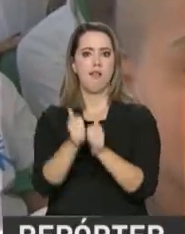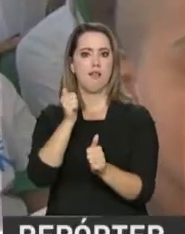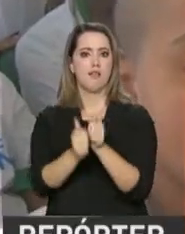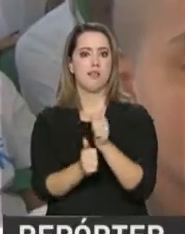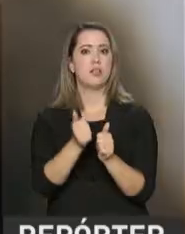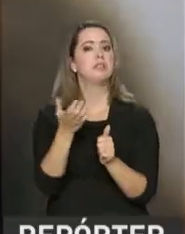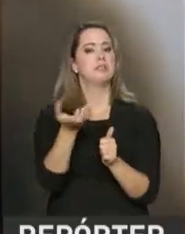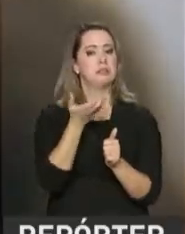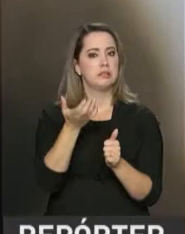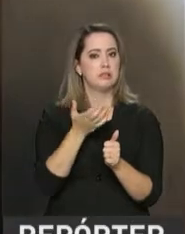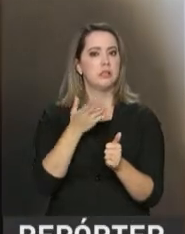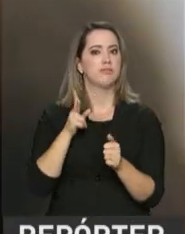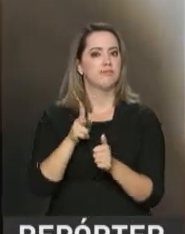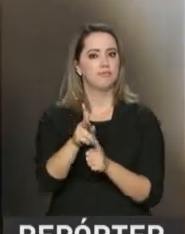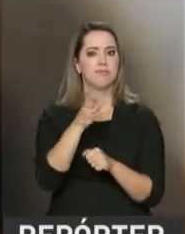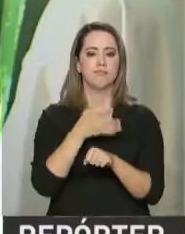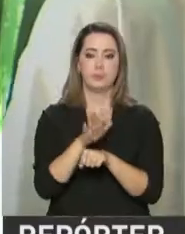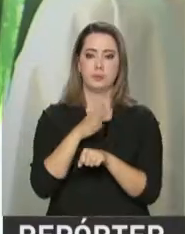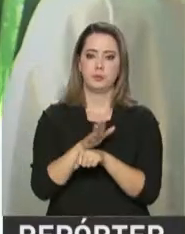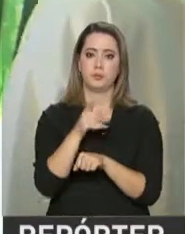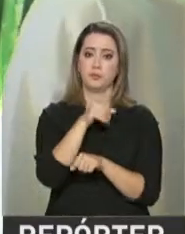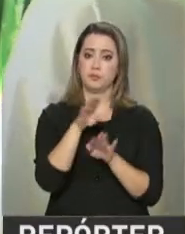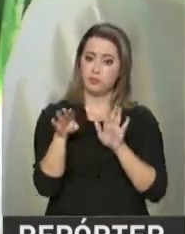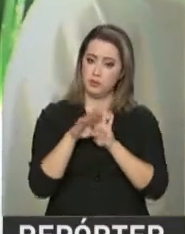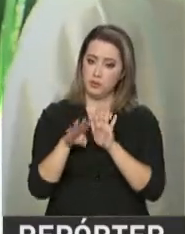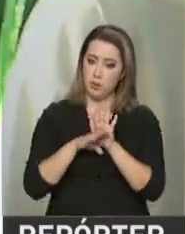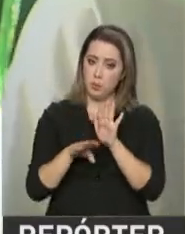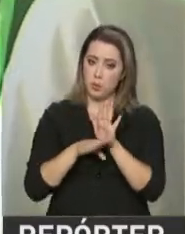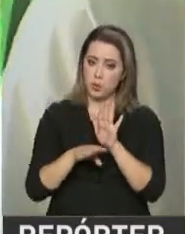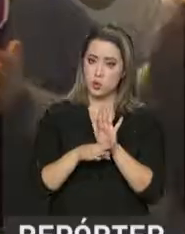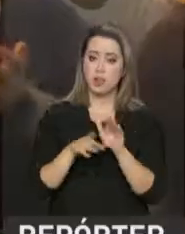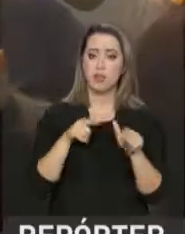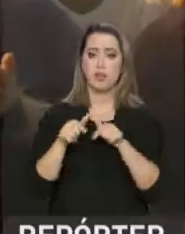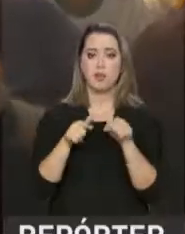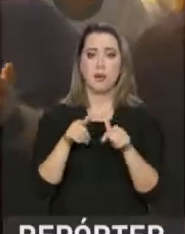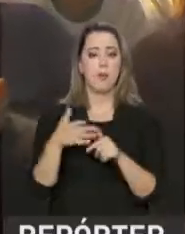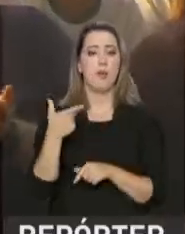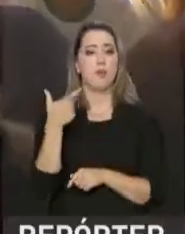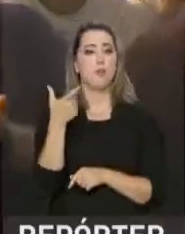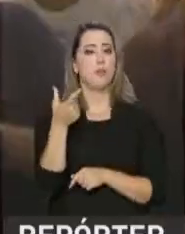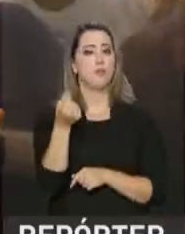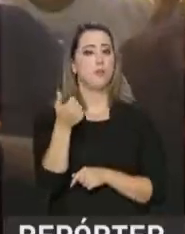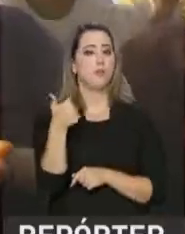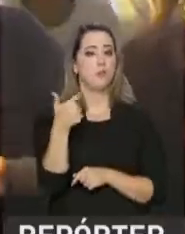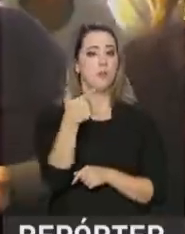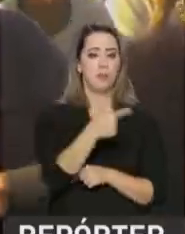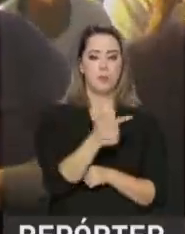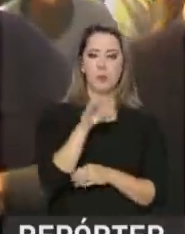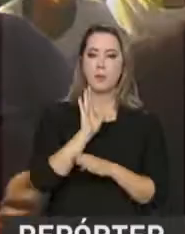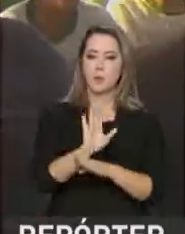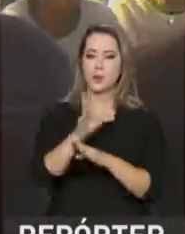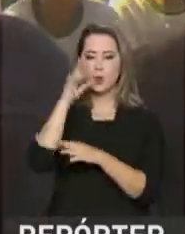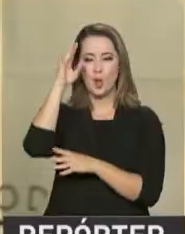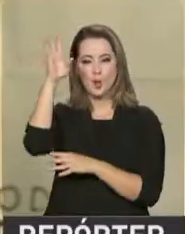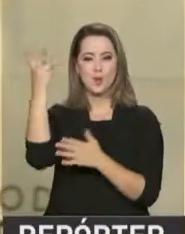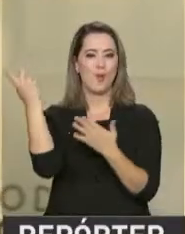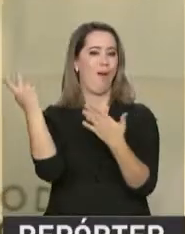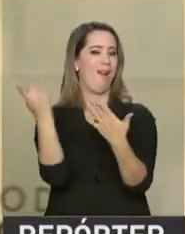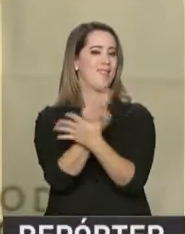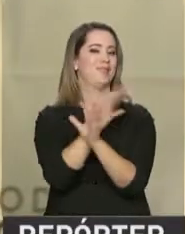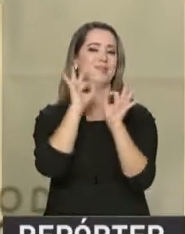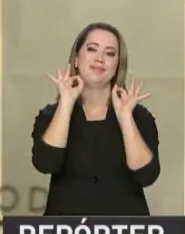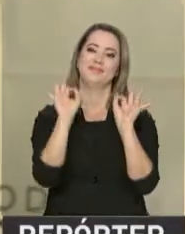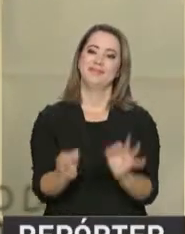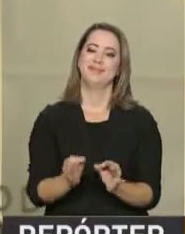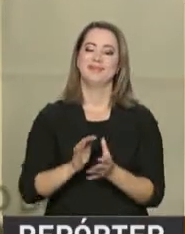parar. E o projeto Craques do Amanhã trabalha desde 2012 para ajudar esse sonho a se tornar realidade. Com o objetivo